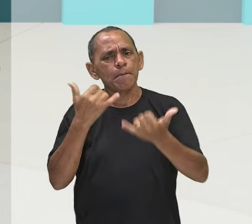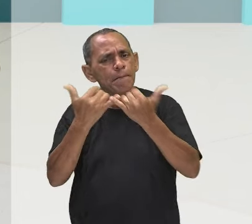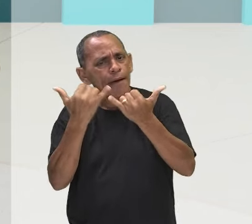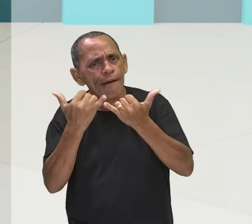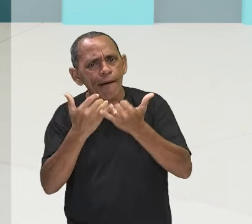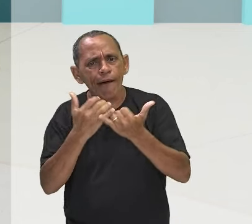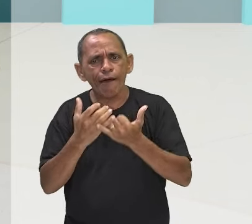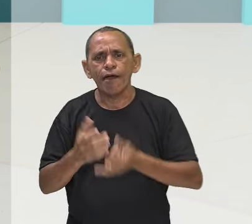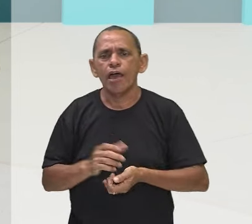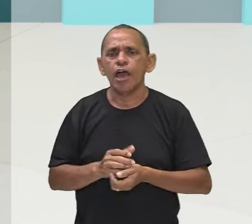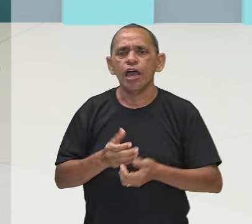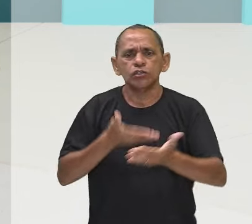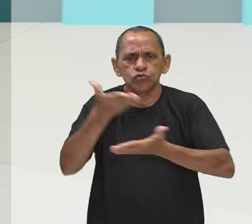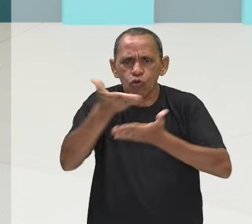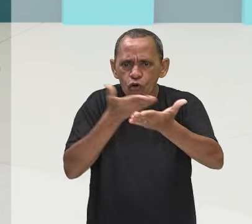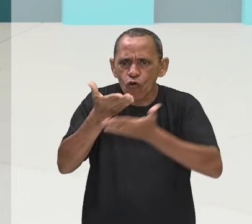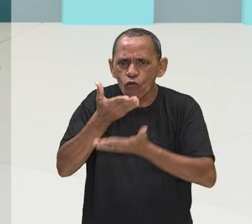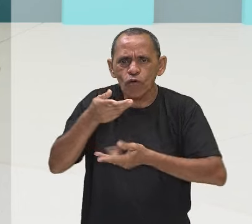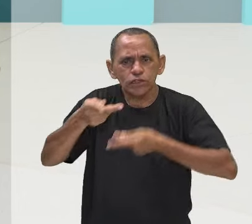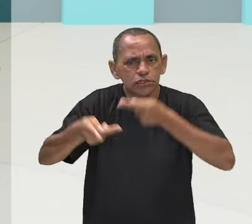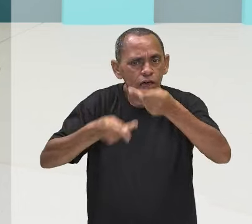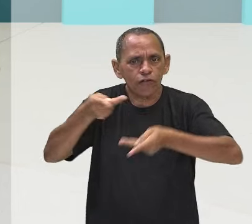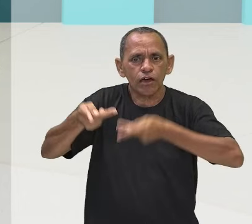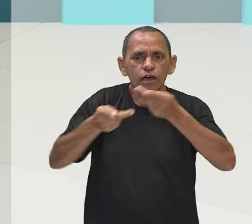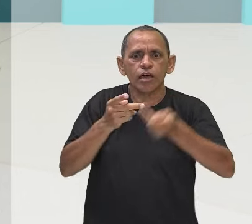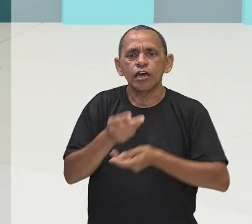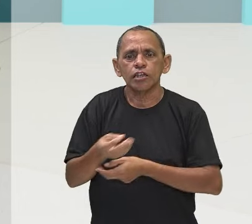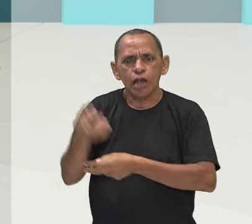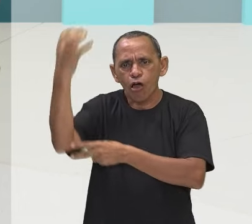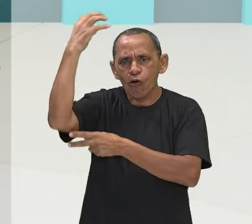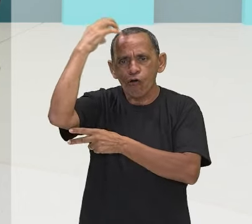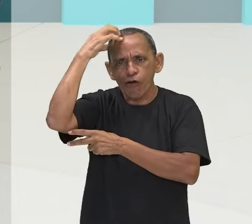texto é. Isso eu estou aqui colocando em palavras simples, ok?